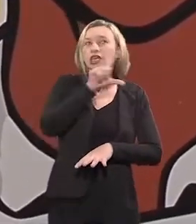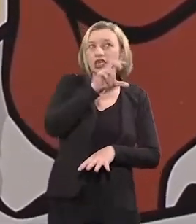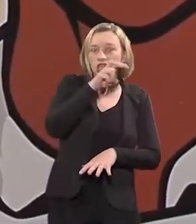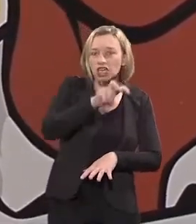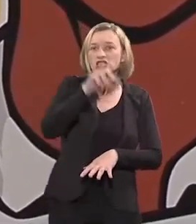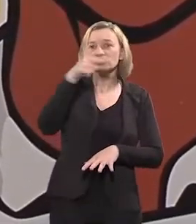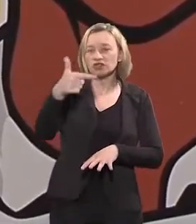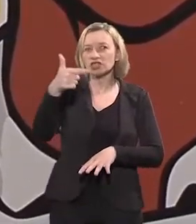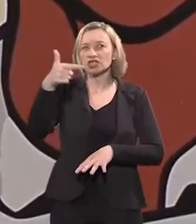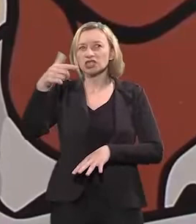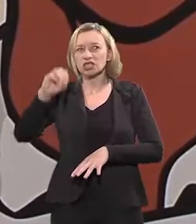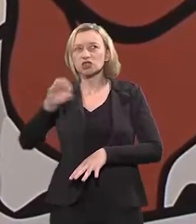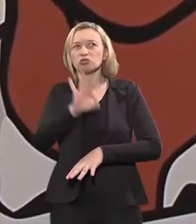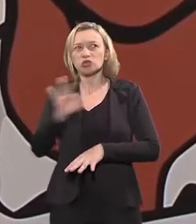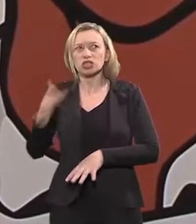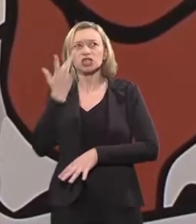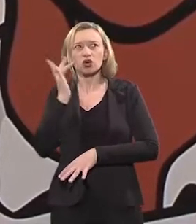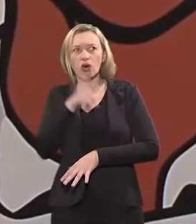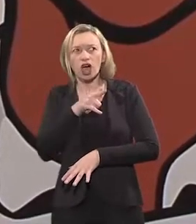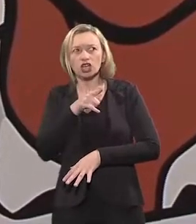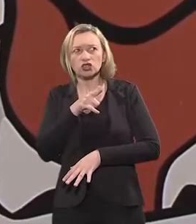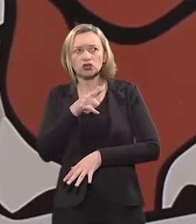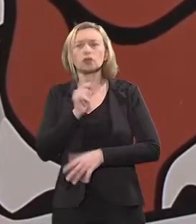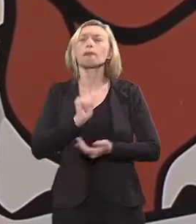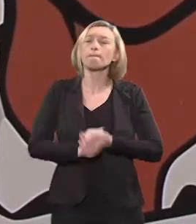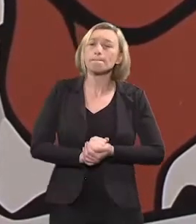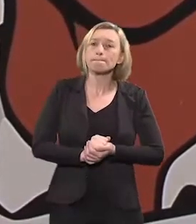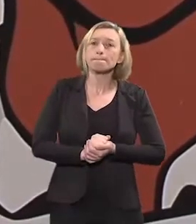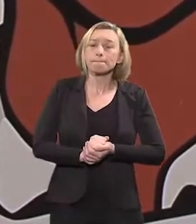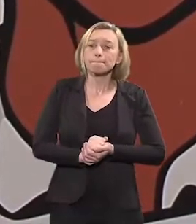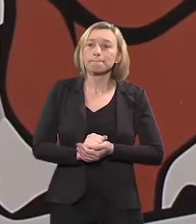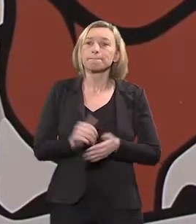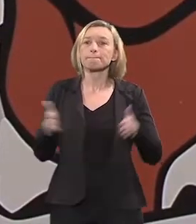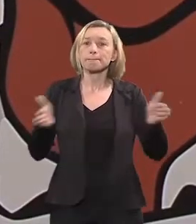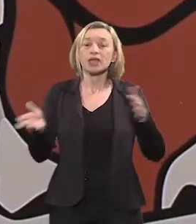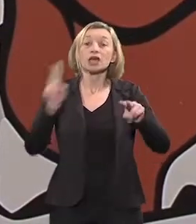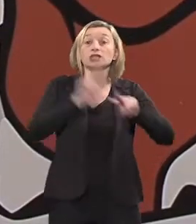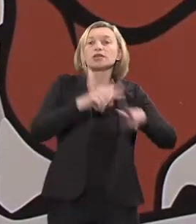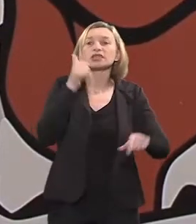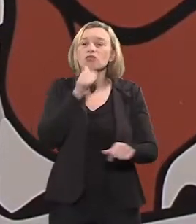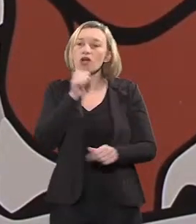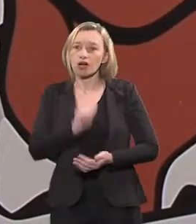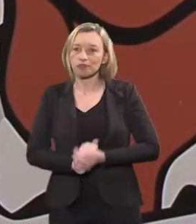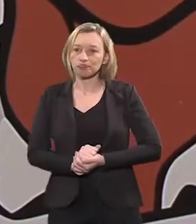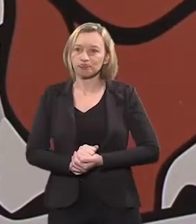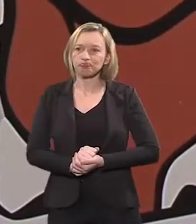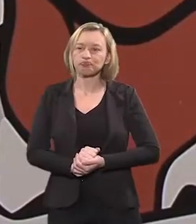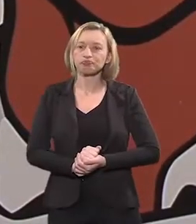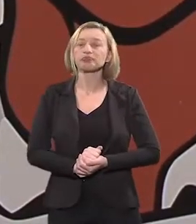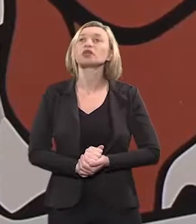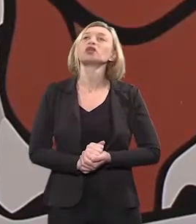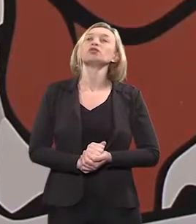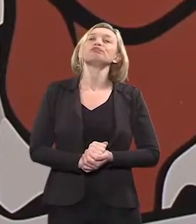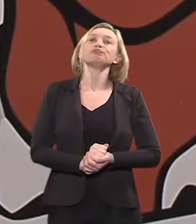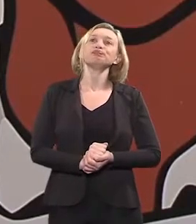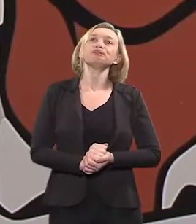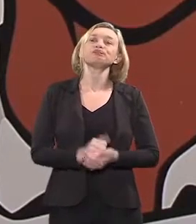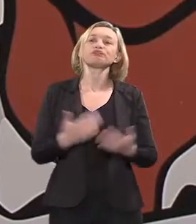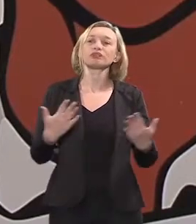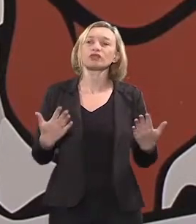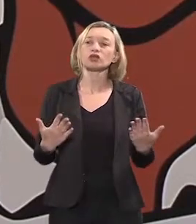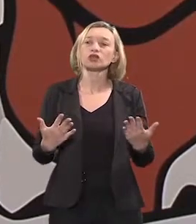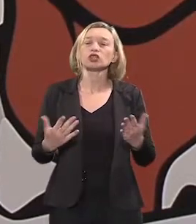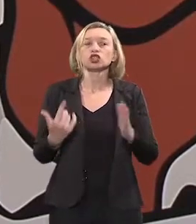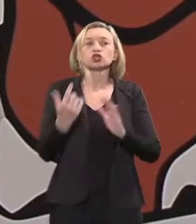de 525%, salvo engano, de acordo com o Infopem em 2016, na taxa de aprisionamento feminino. Em